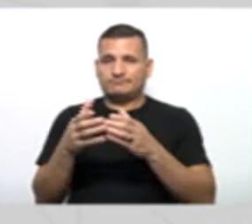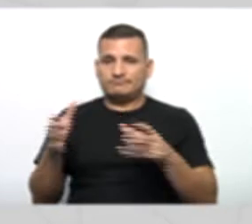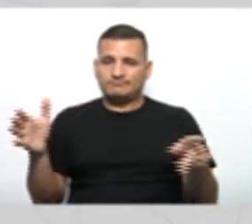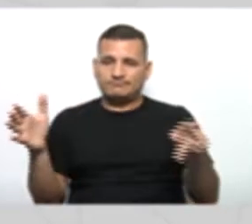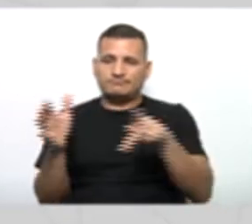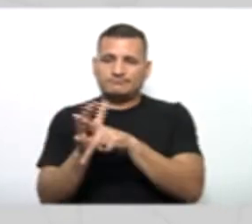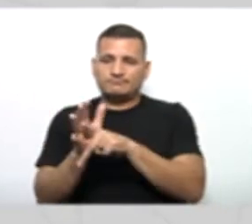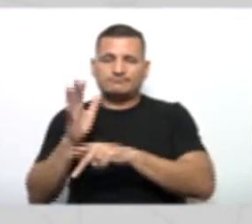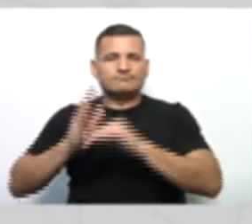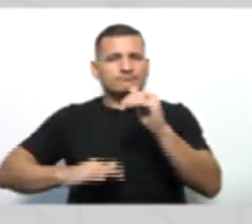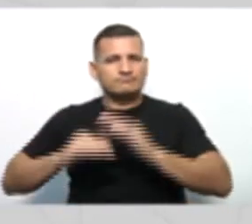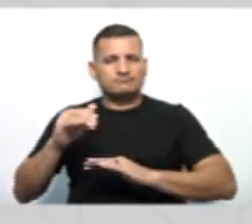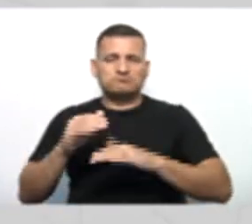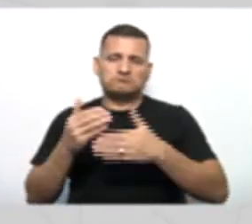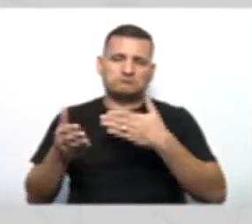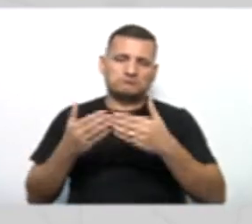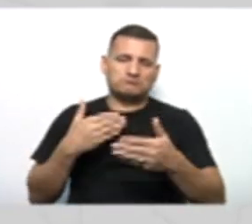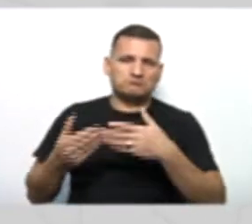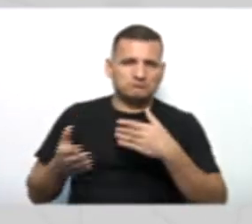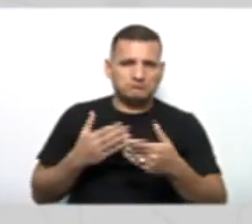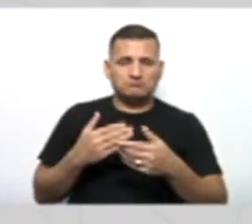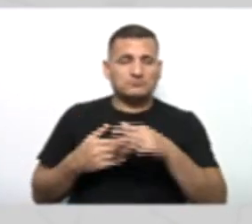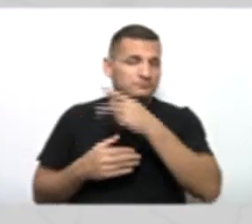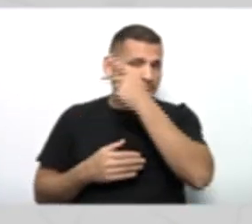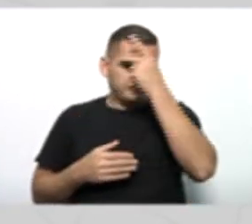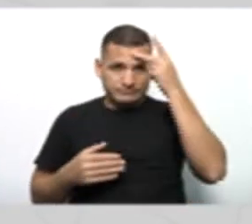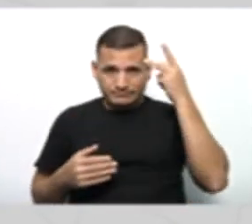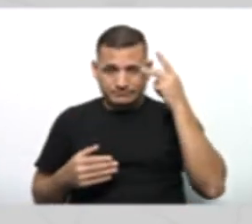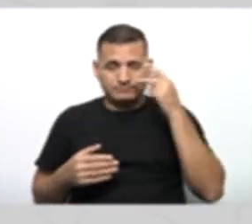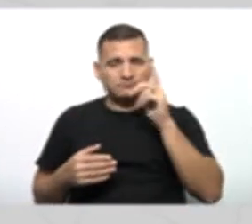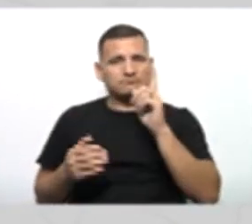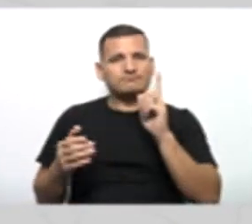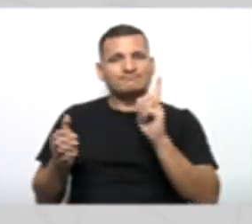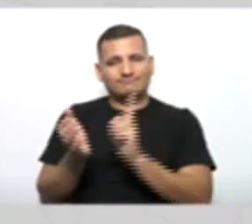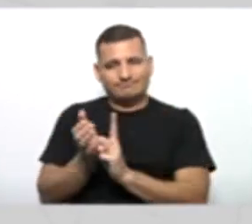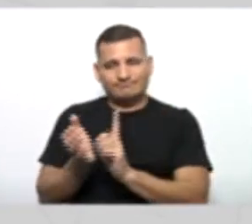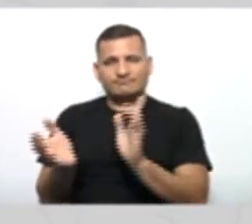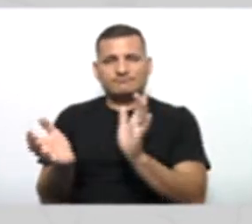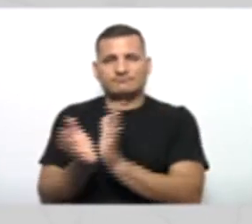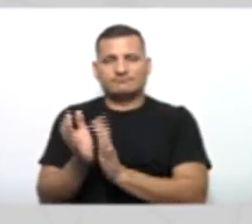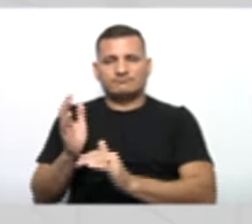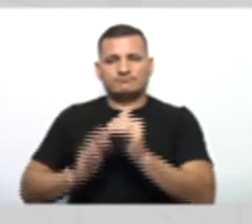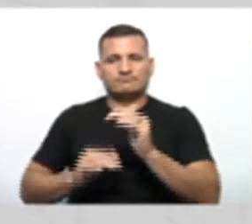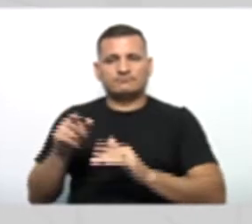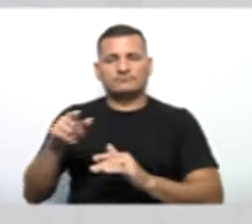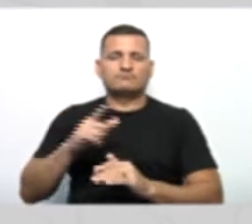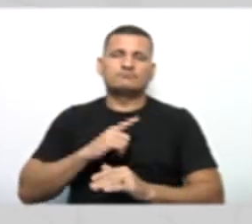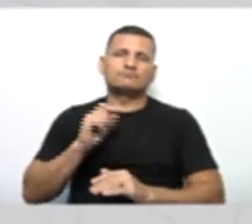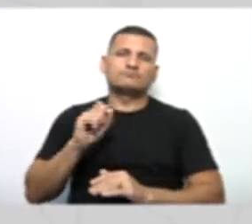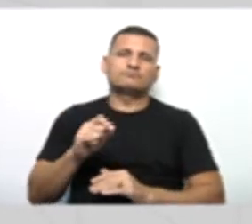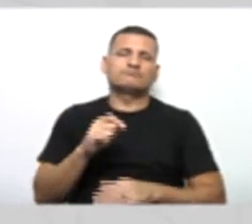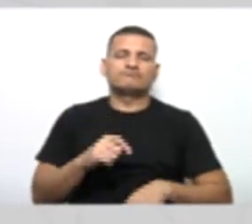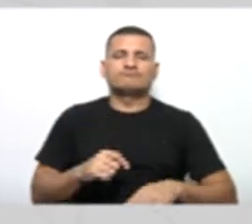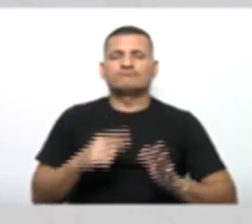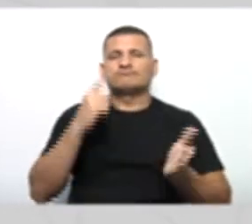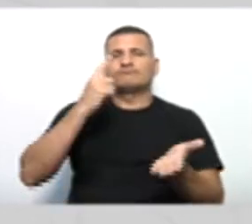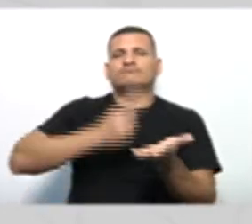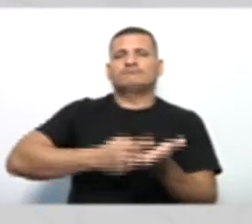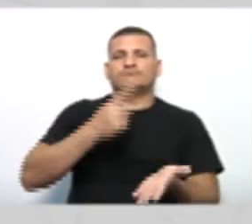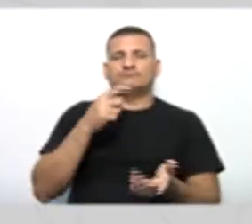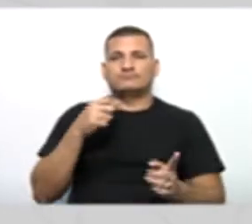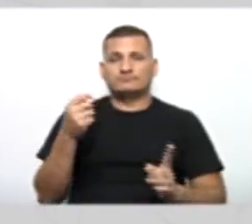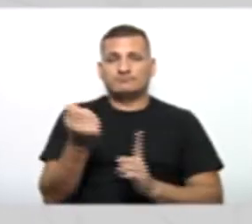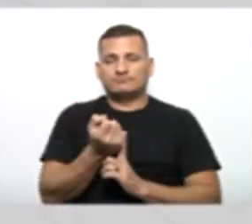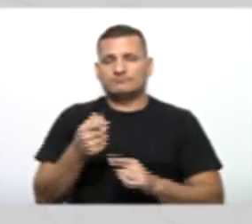qualquer que seja sua natureza o indivíduo assume um compromisso com a sociedade e com os colegas